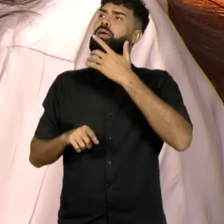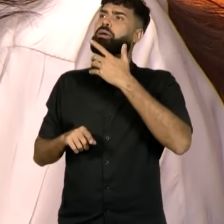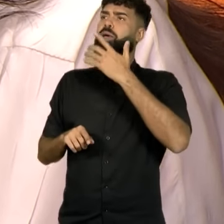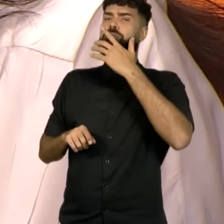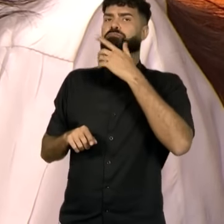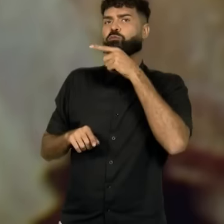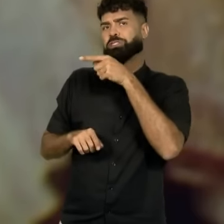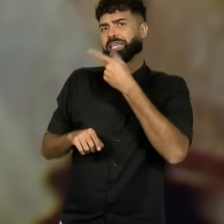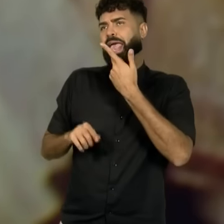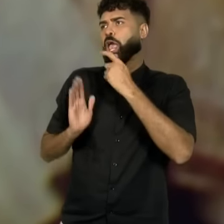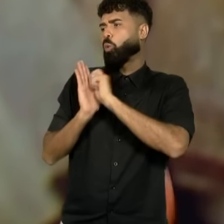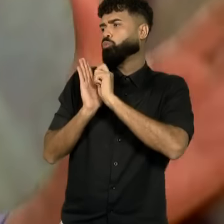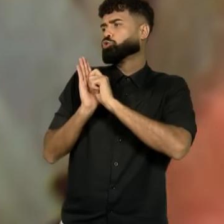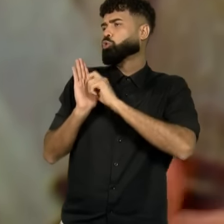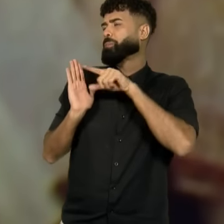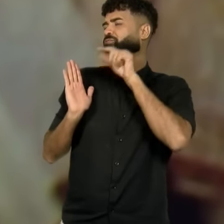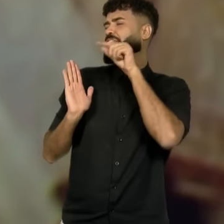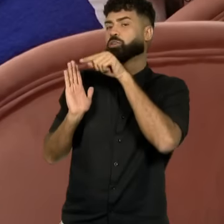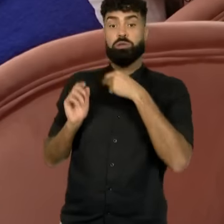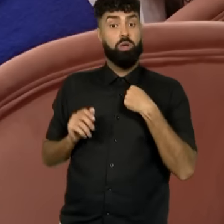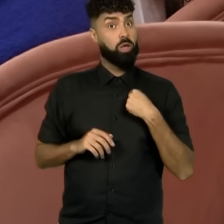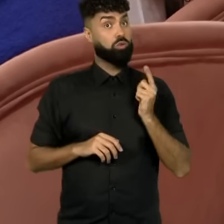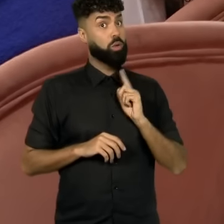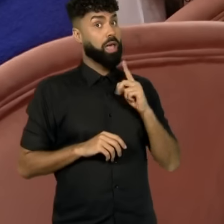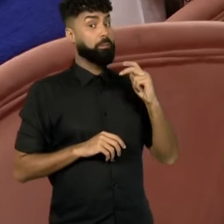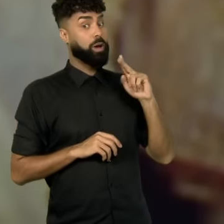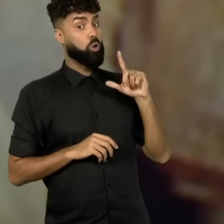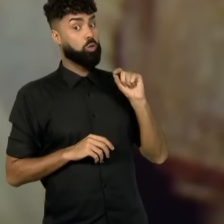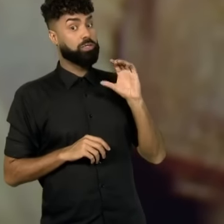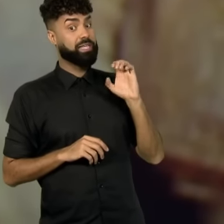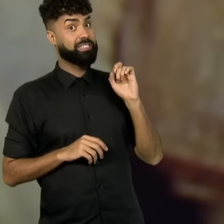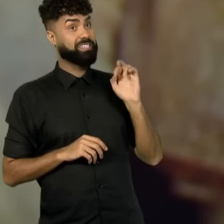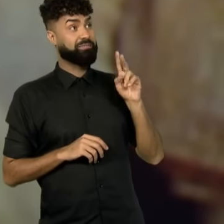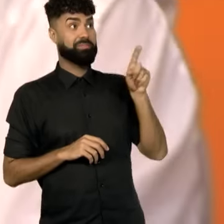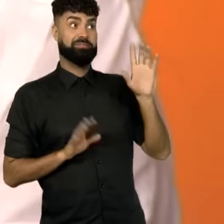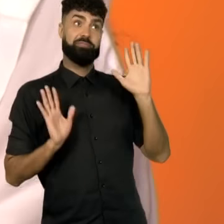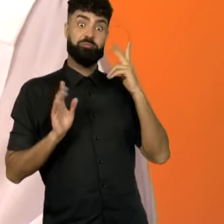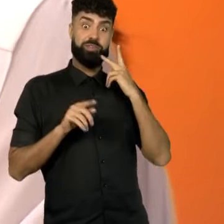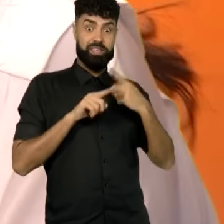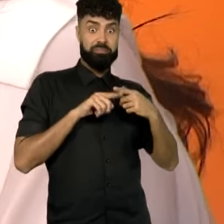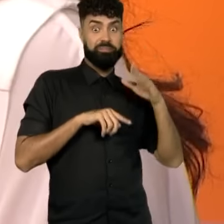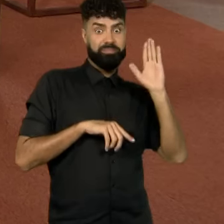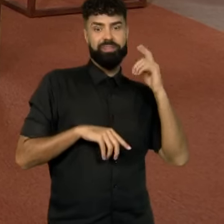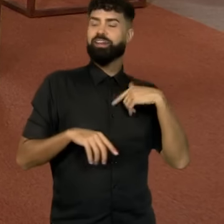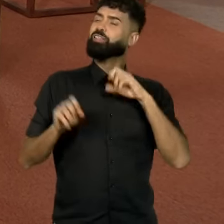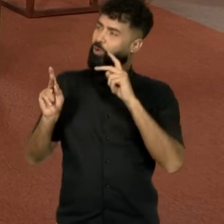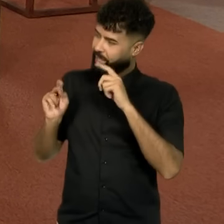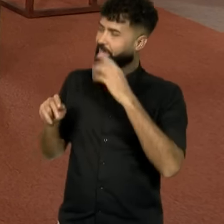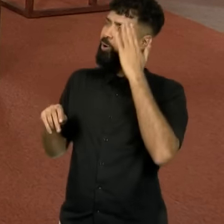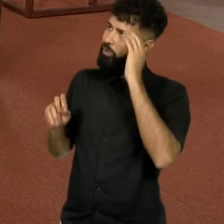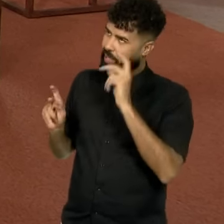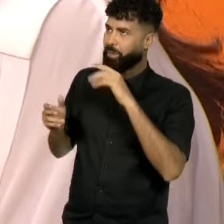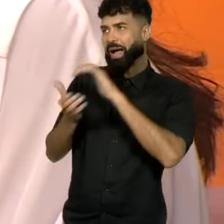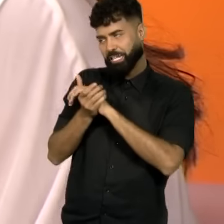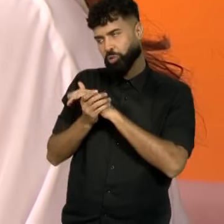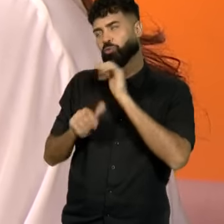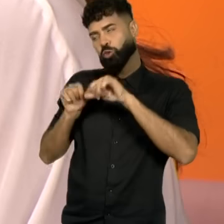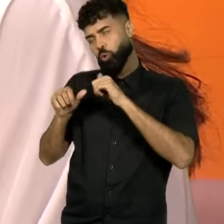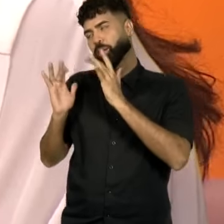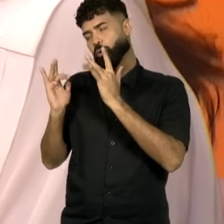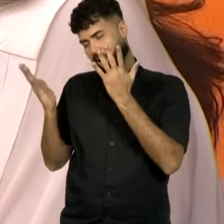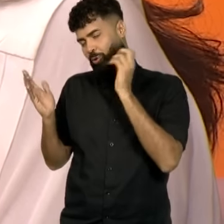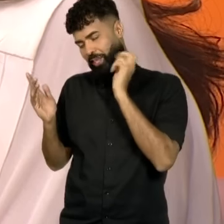né? Não, porque o preferido dela era o Paulo César Pinheiro, que deve ter mais. Tudo bem. Mas deixa eu acrescentar um detalhe. Mas quantas